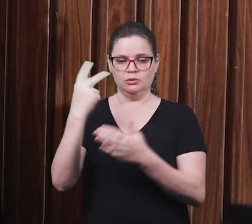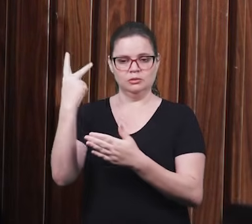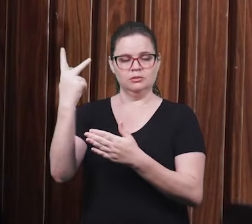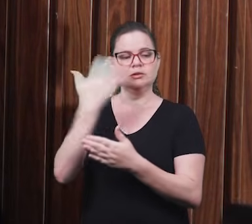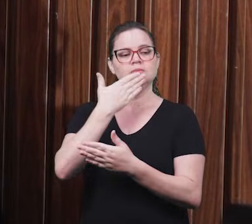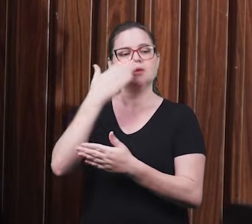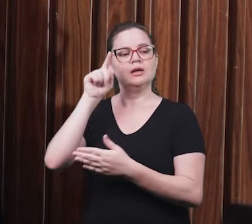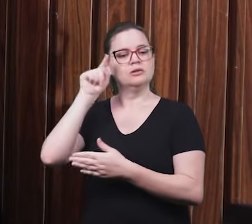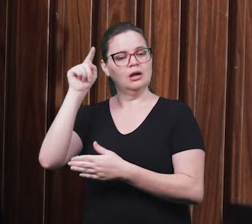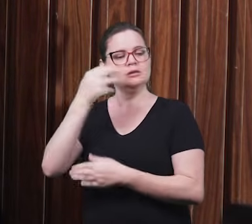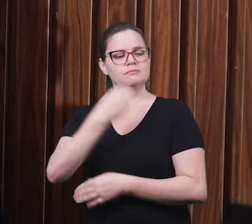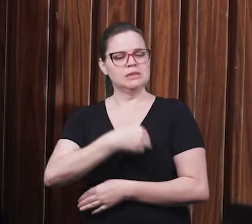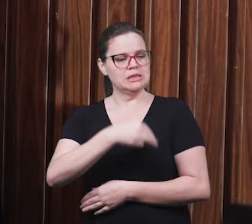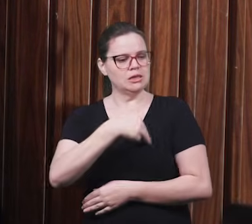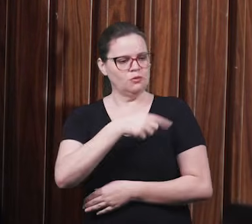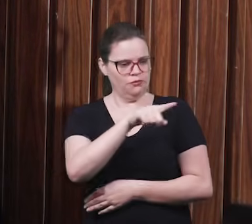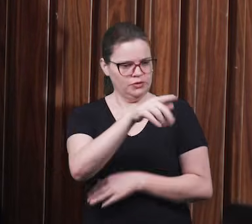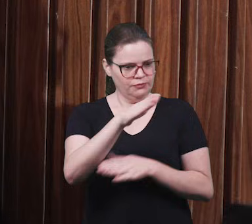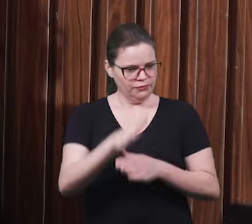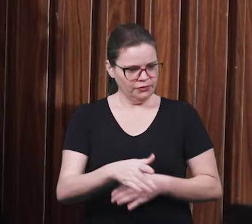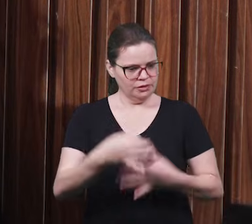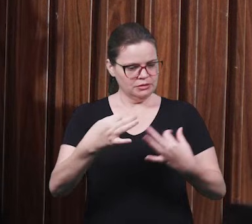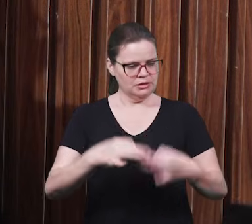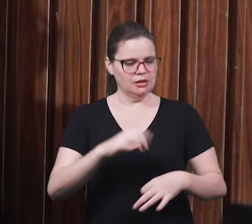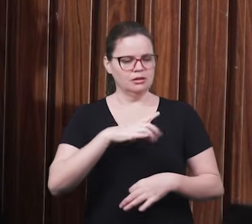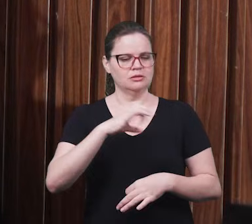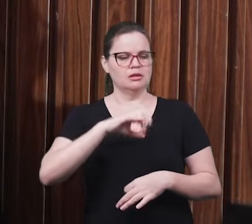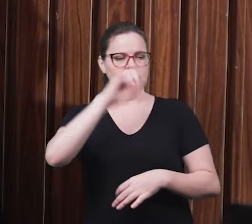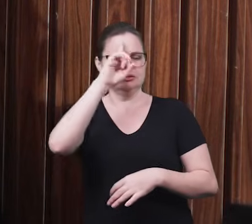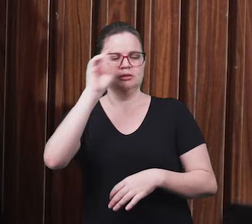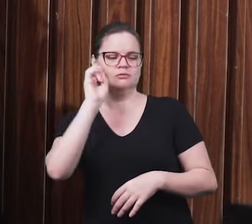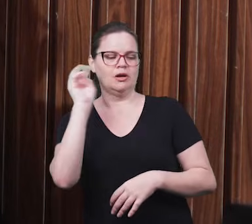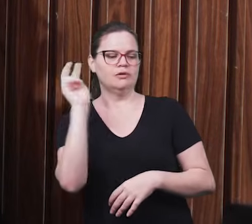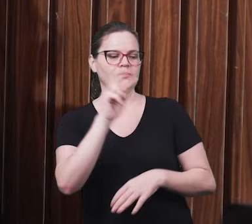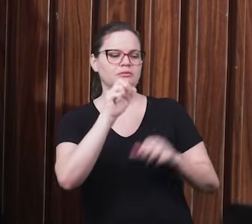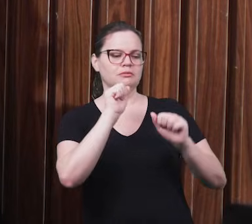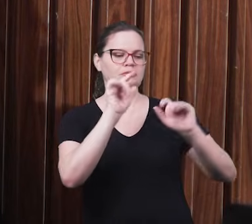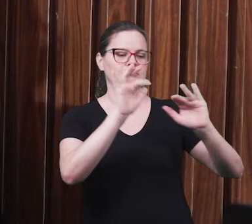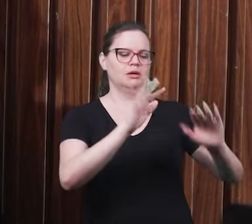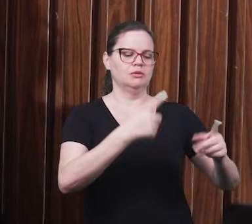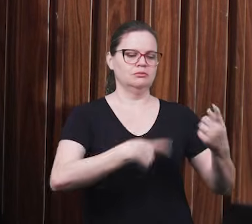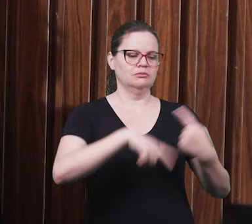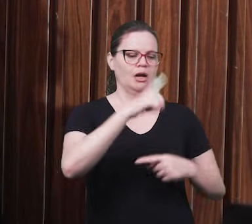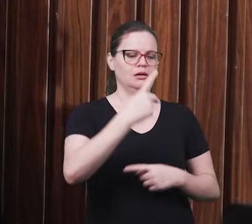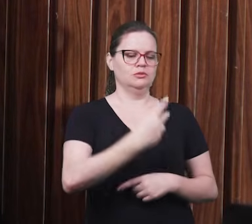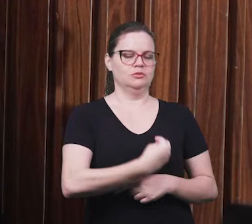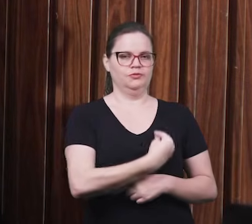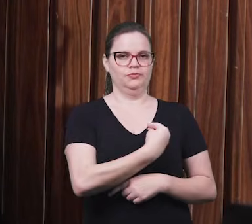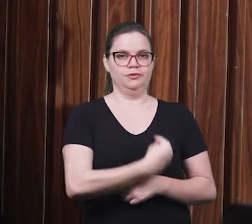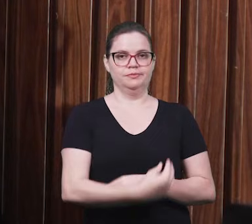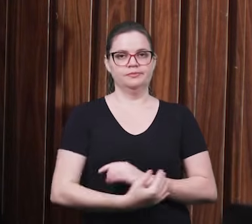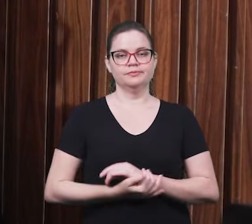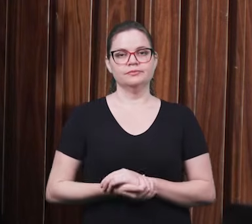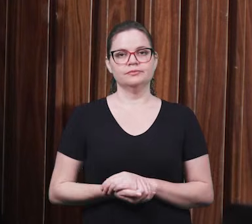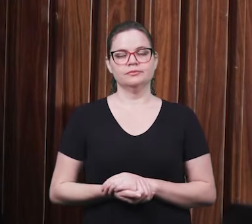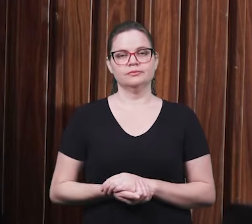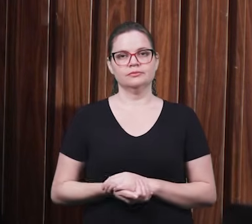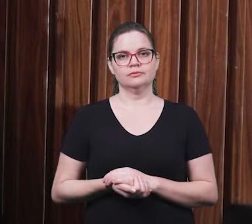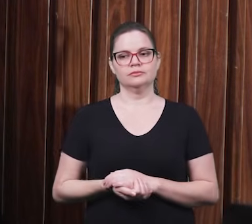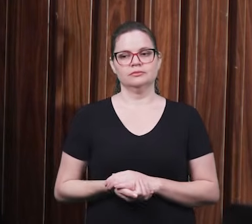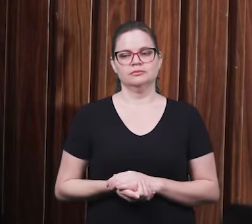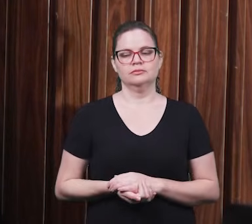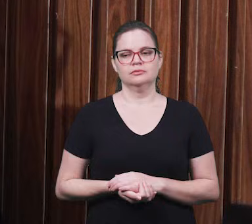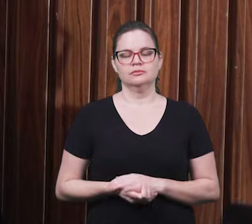pedires misericórdias, se fores puro e reto, certamente logo despertará por ti e restaurará a morada da